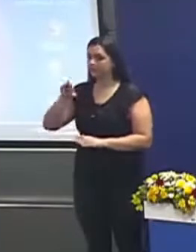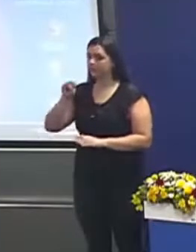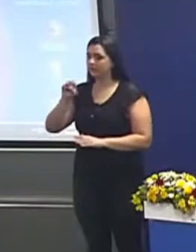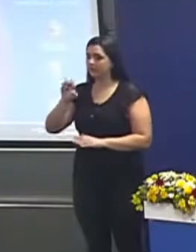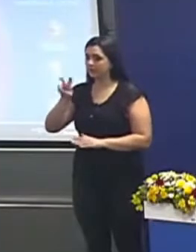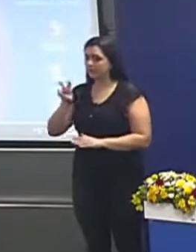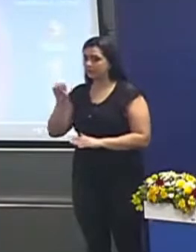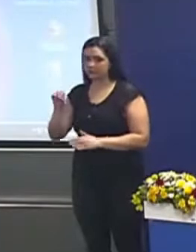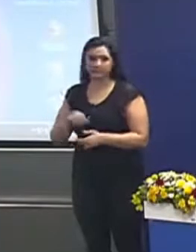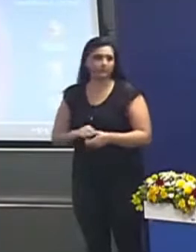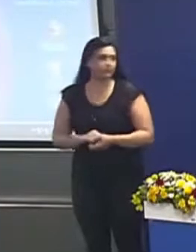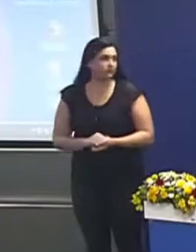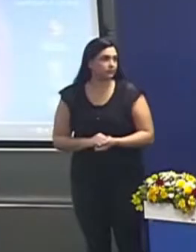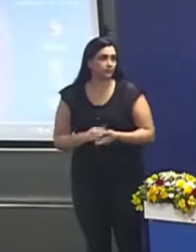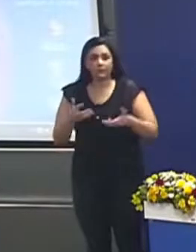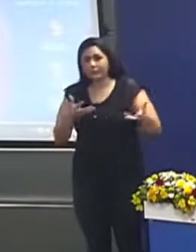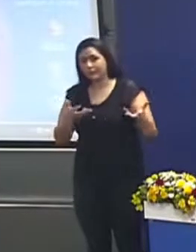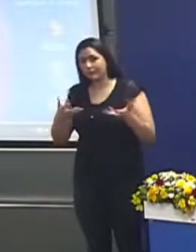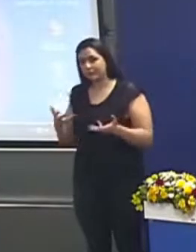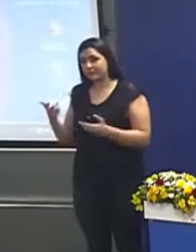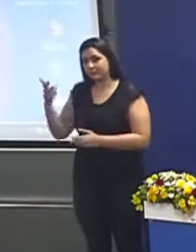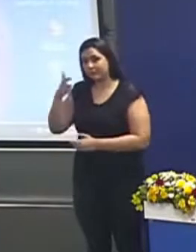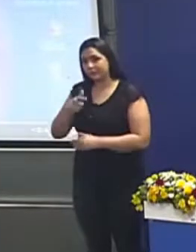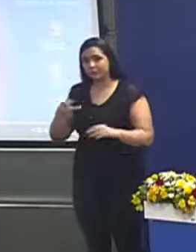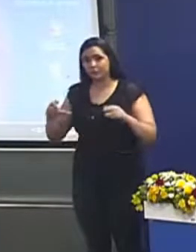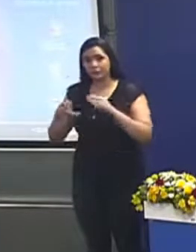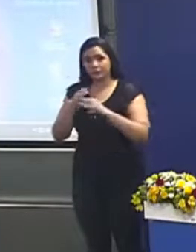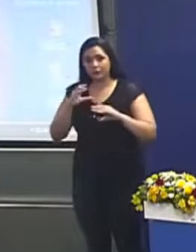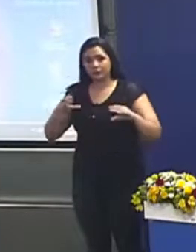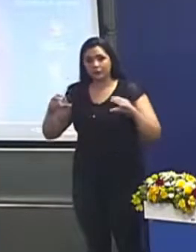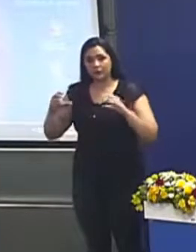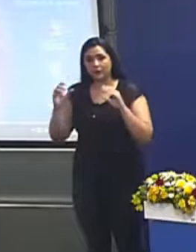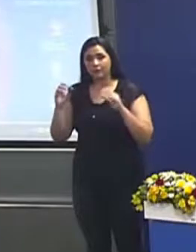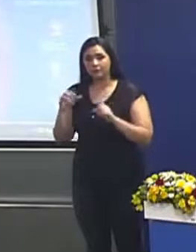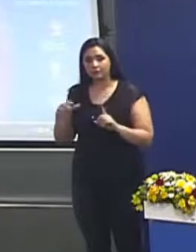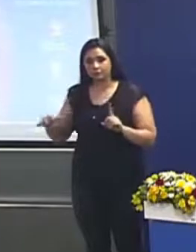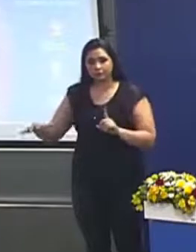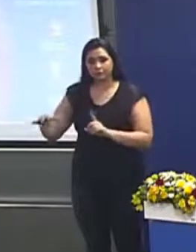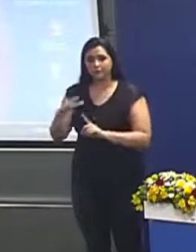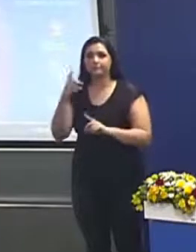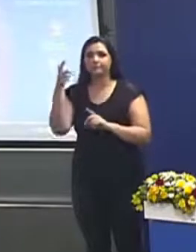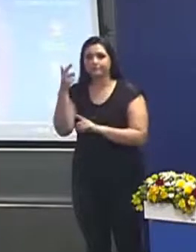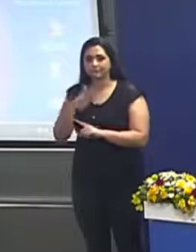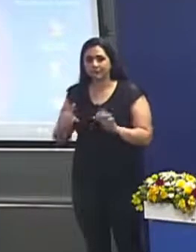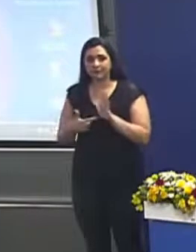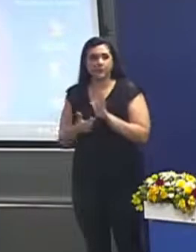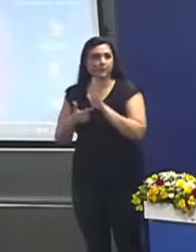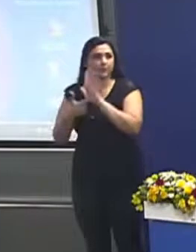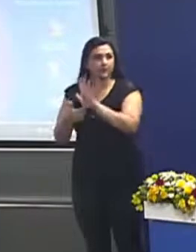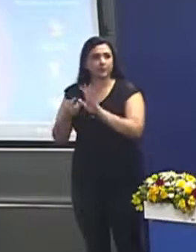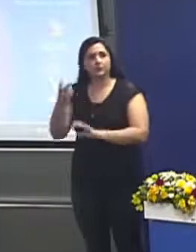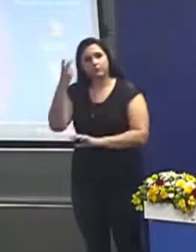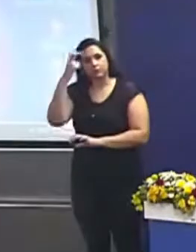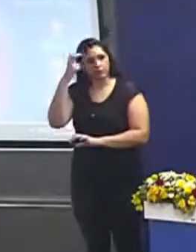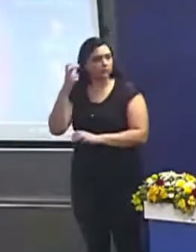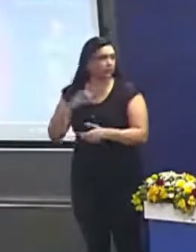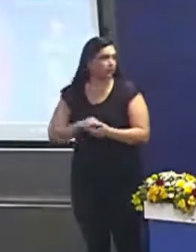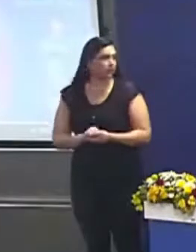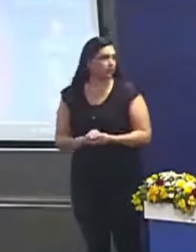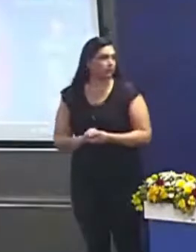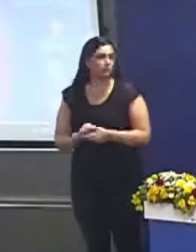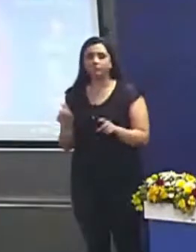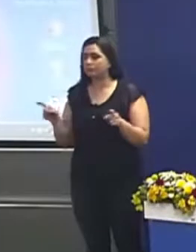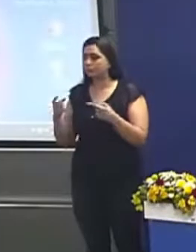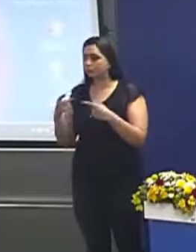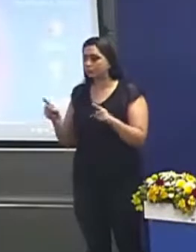e senhores, convidamos novamente o Coral Cidadãos Cantantes para mais uma apresentação cultural.